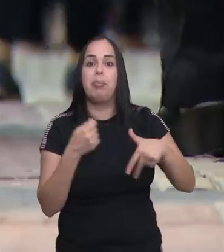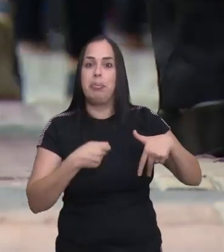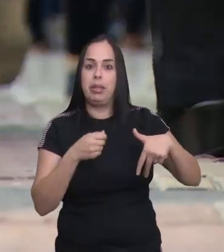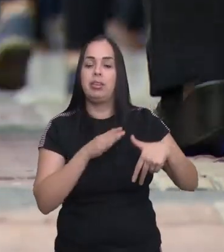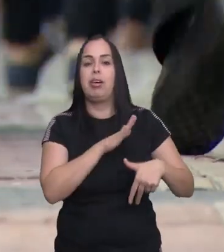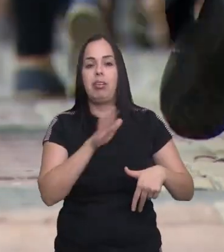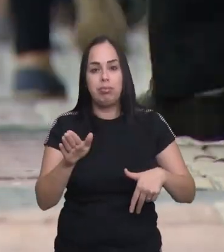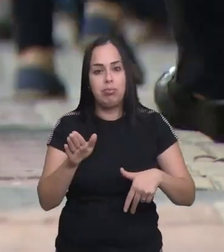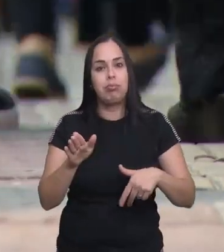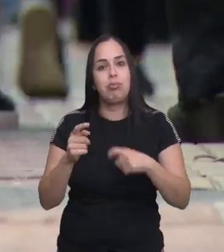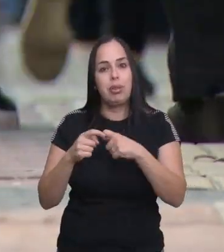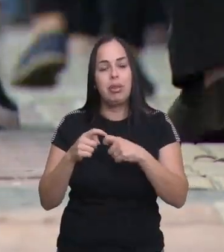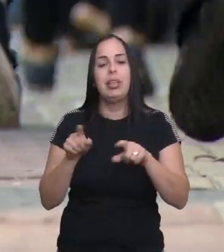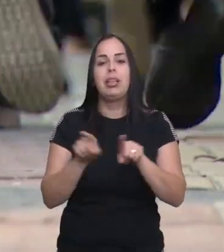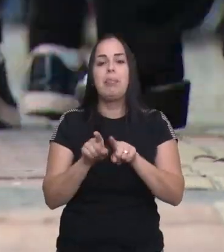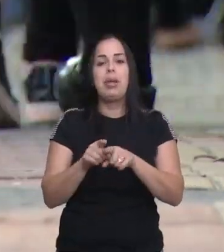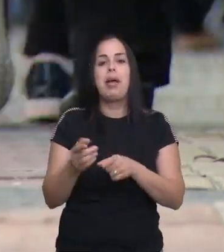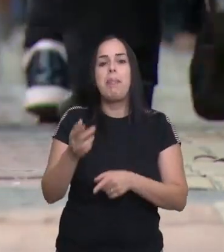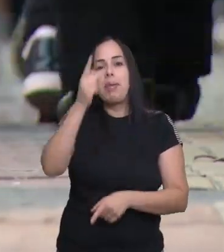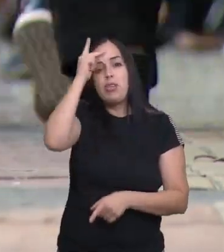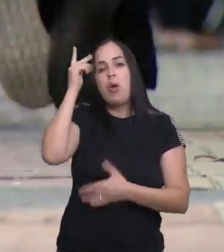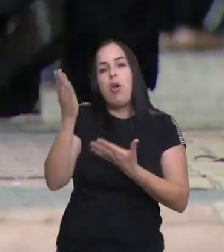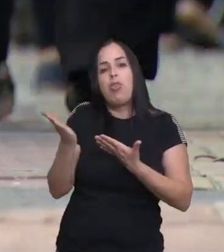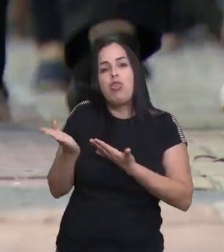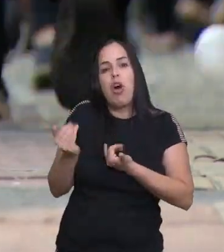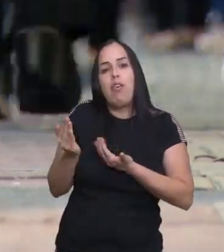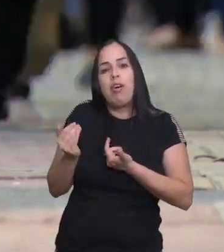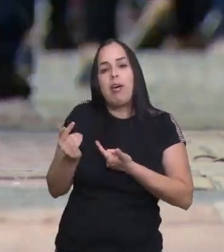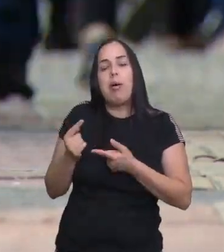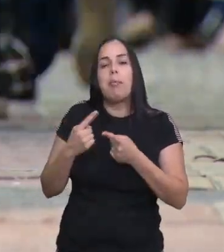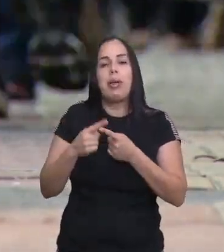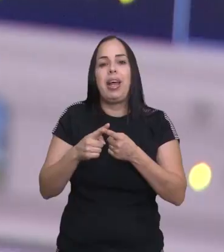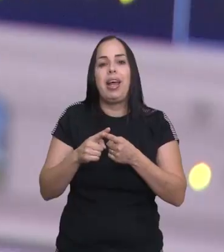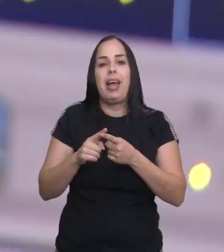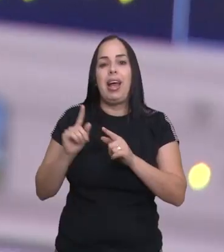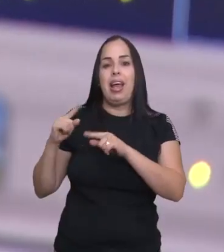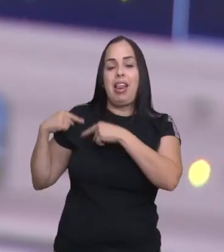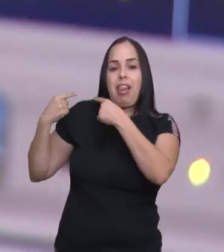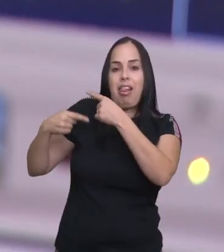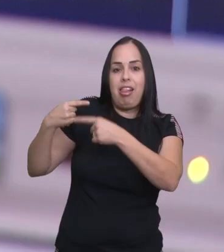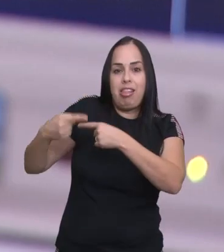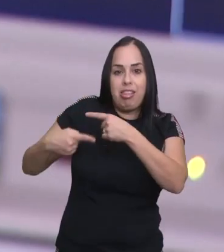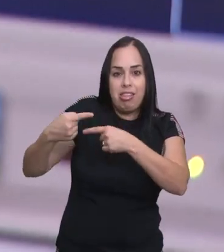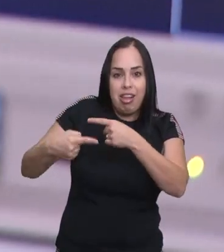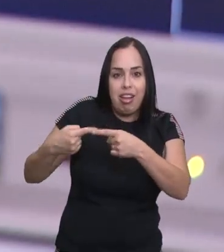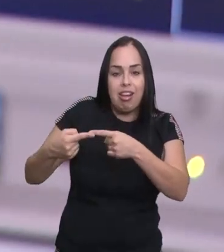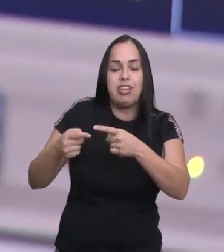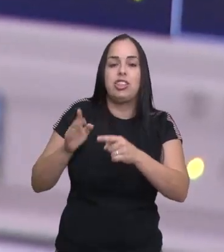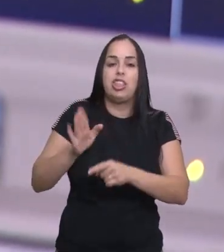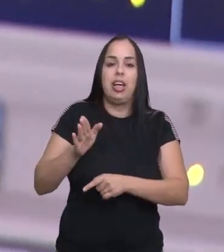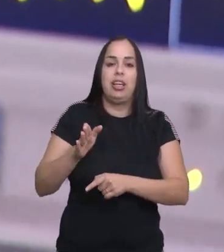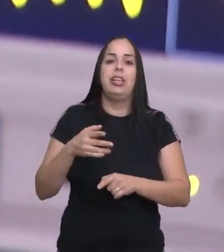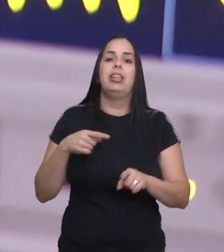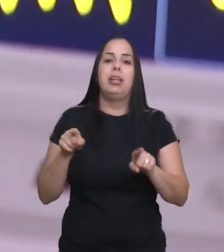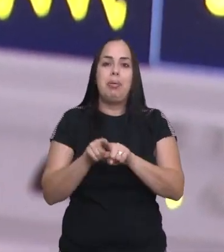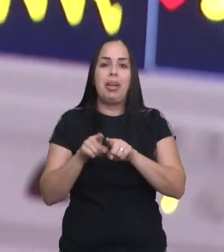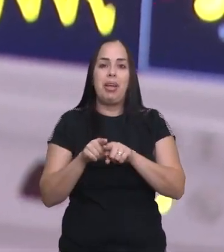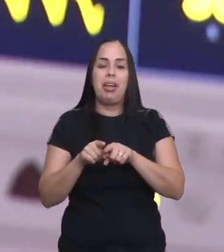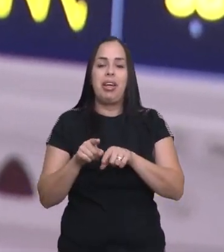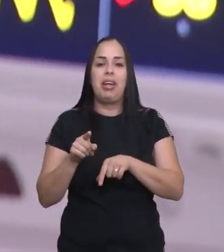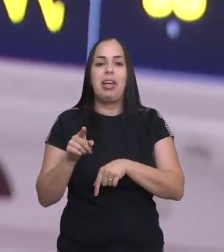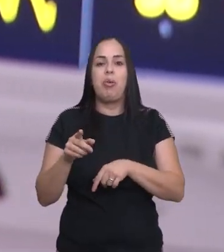vale para pessoas mais jovens com histórico familiar de câncer no intestino. A colonoscopia é o principal exame